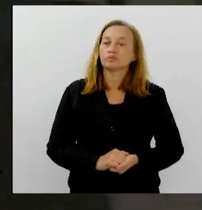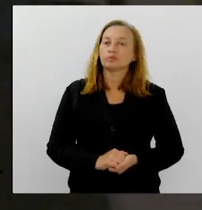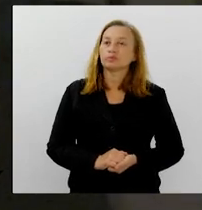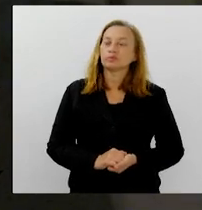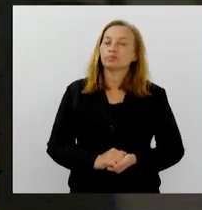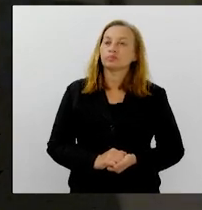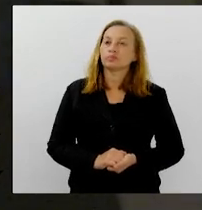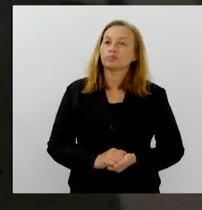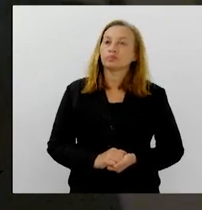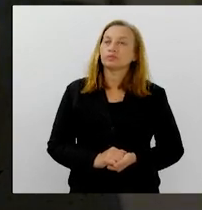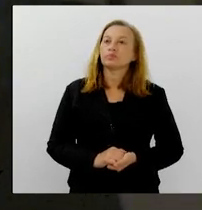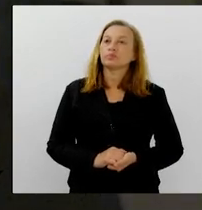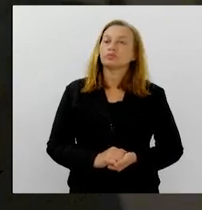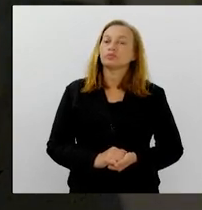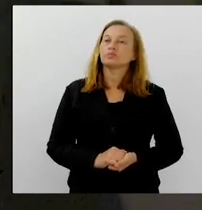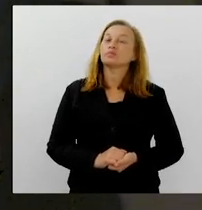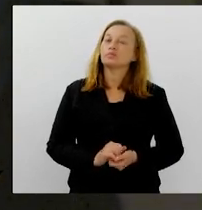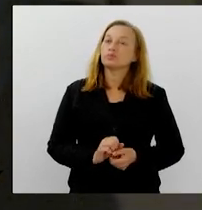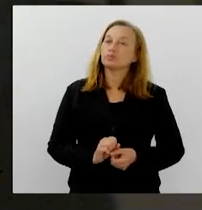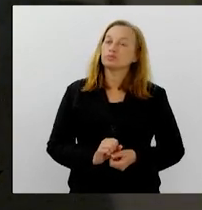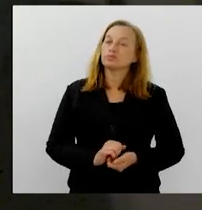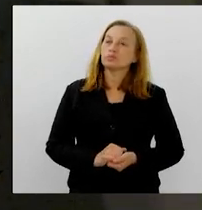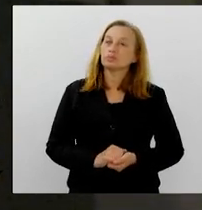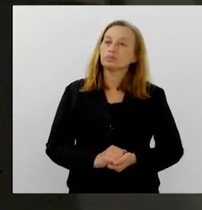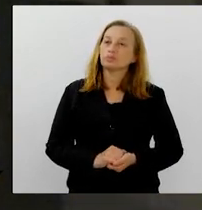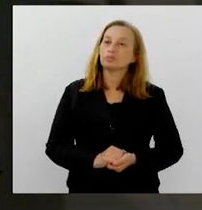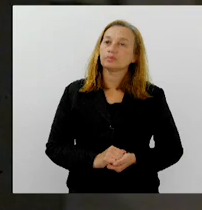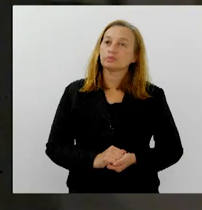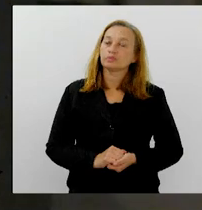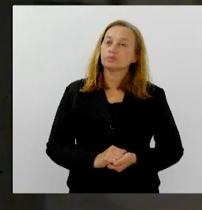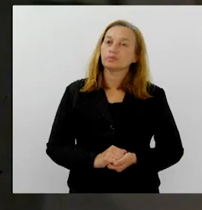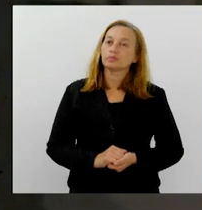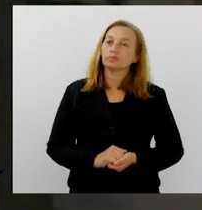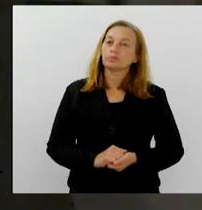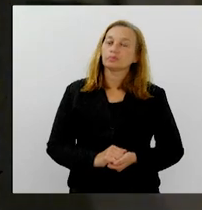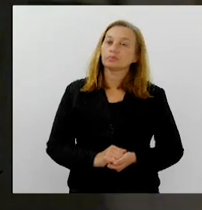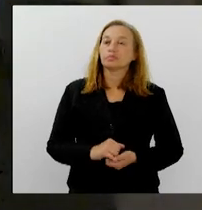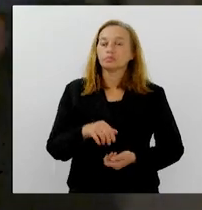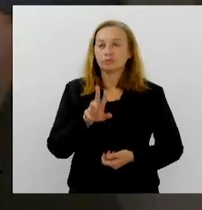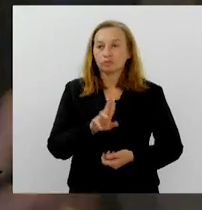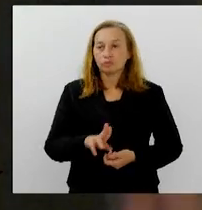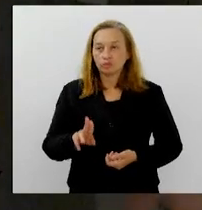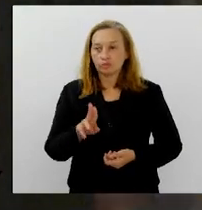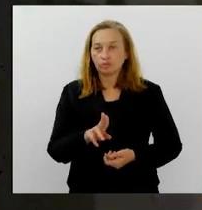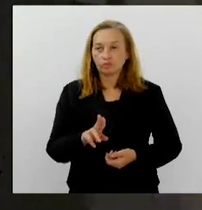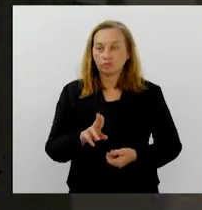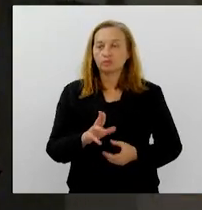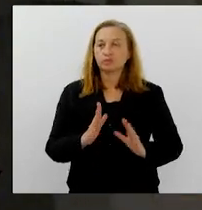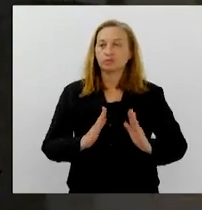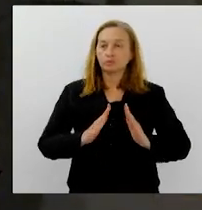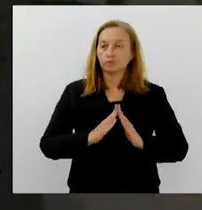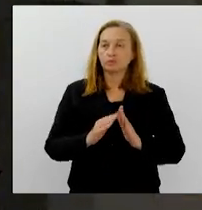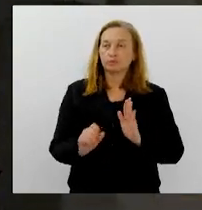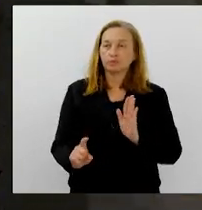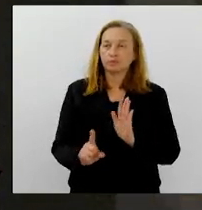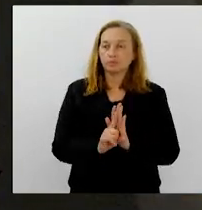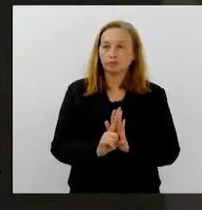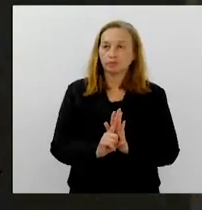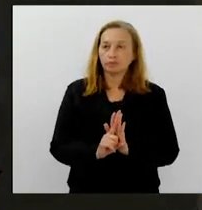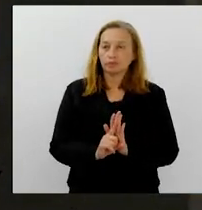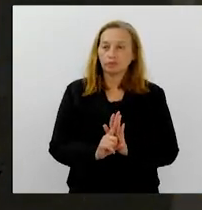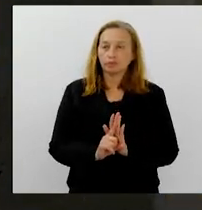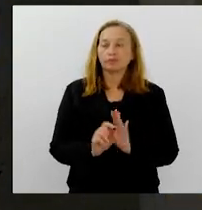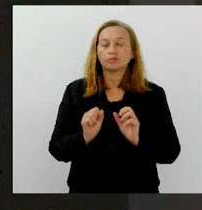e que isso possa reverberar, que esse instrumento utilizado por essa Câmara, por essa Casa Legislativa,